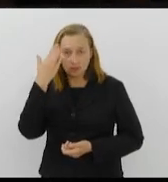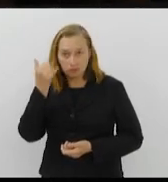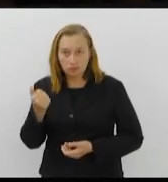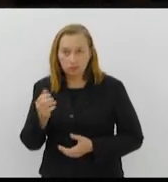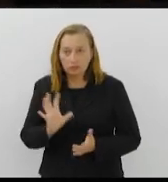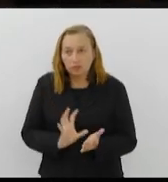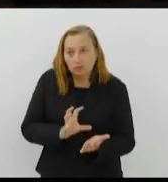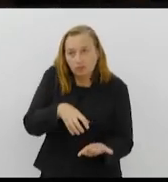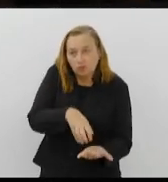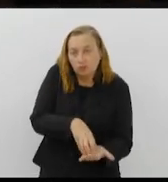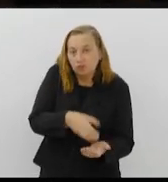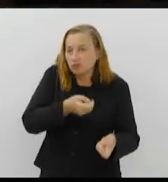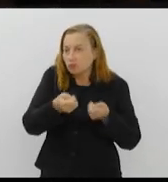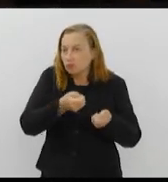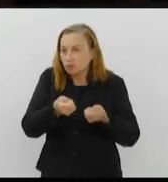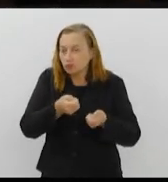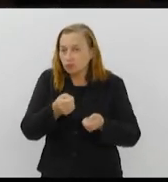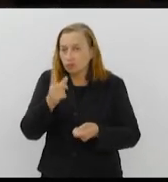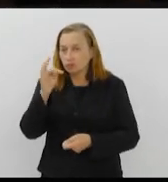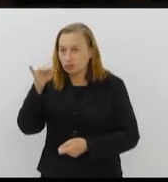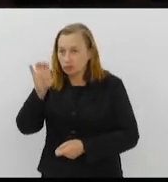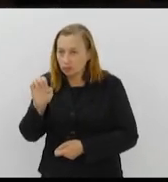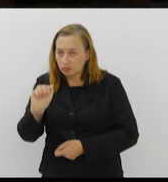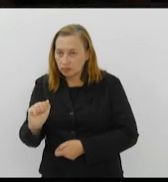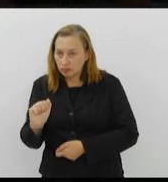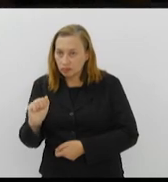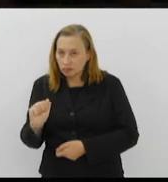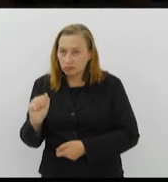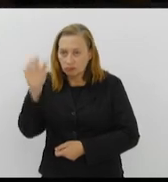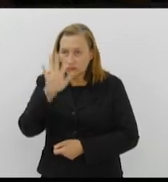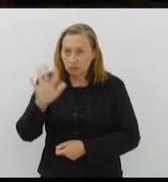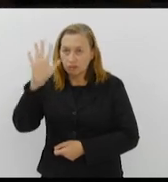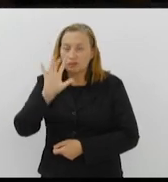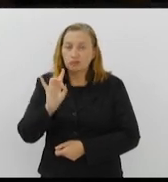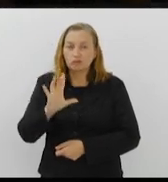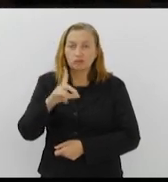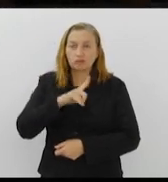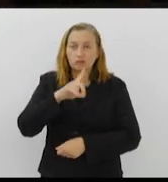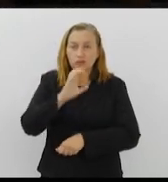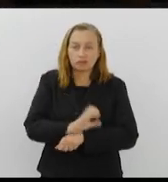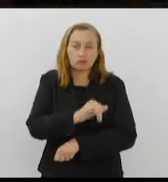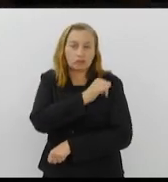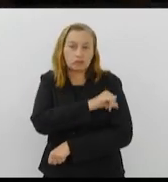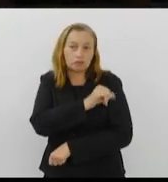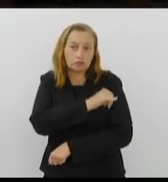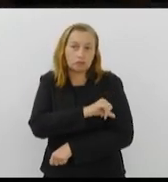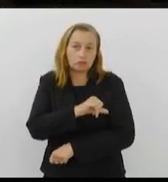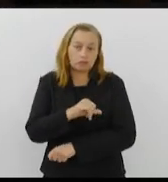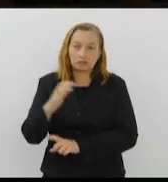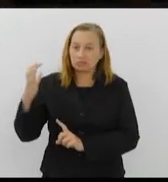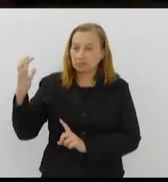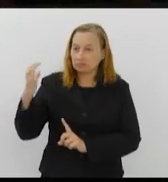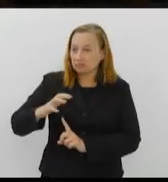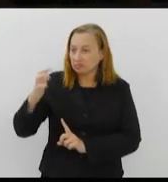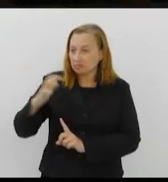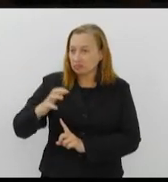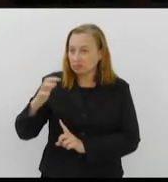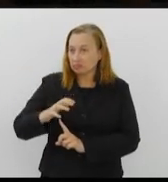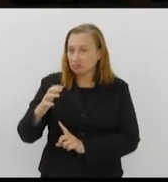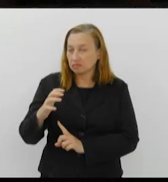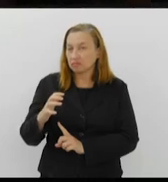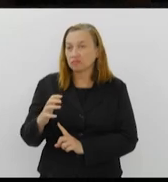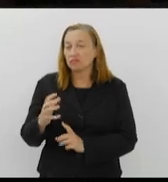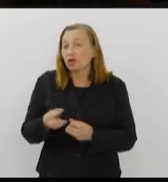que não é regulamentado pela Agência Nacional e que só existe no estado do Rio de Janeiro para atormentar a população